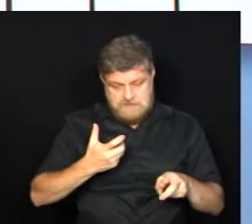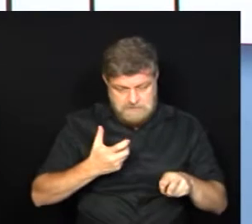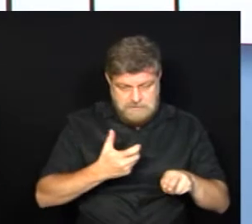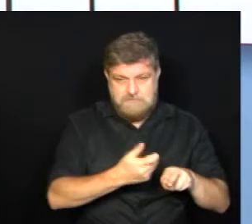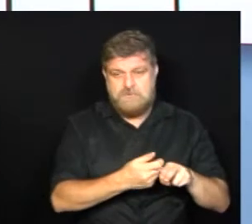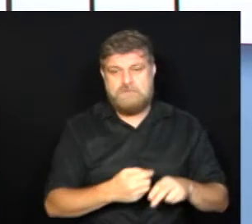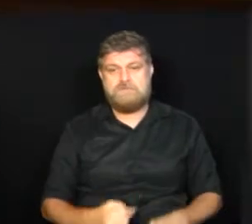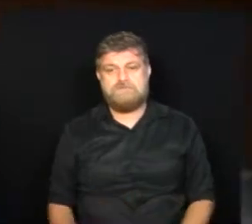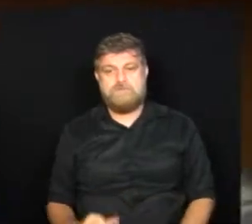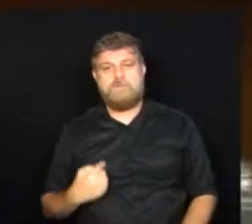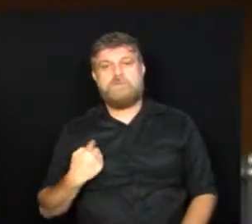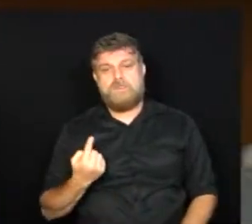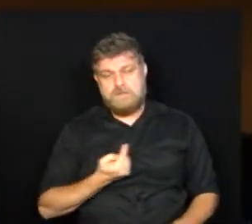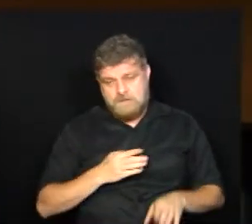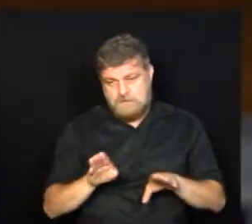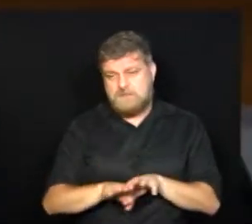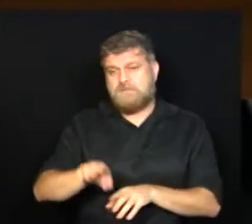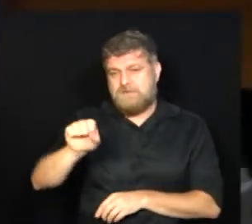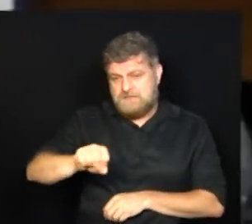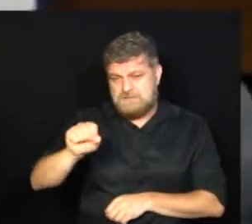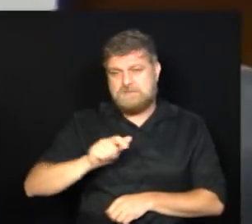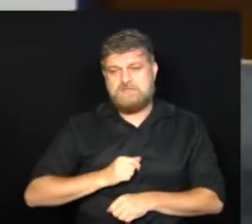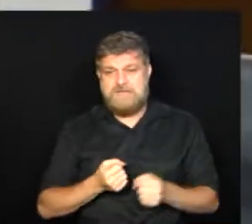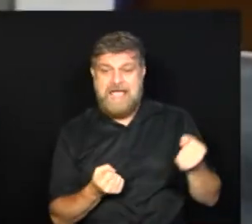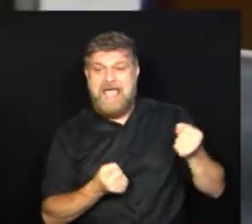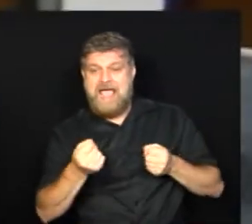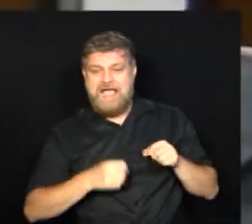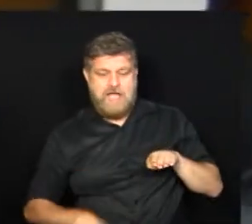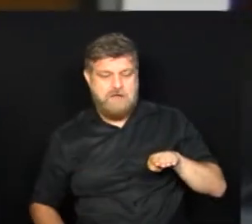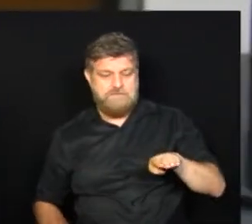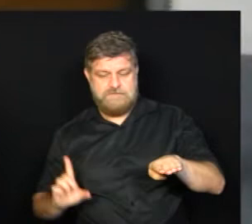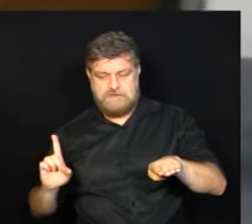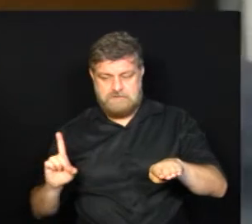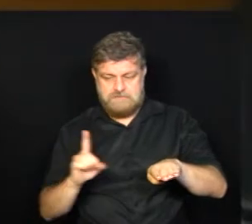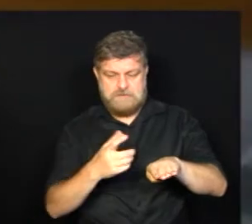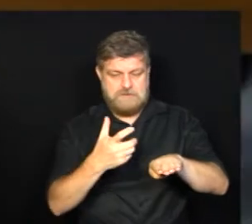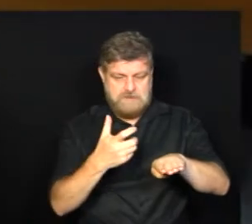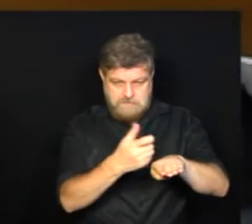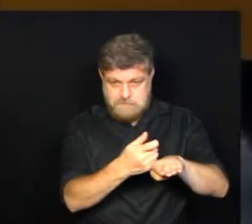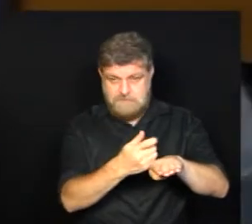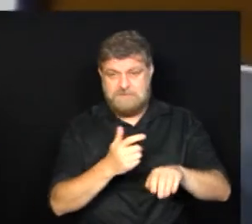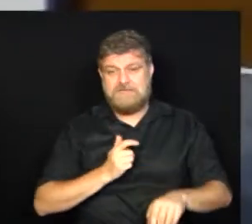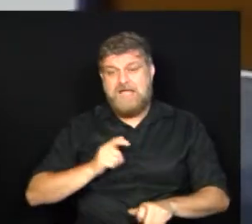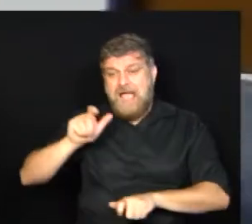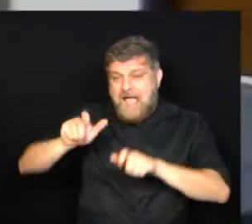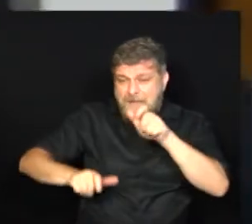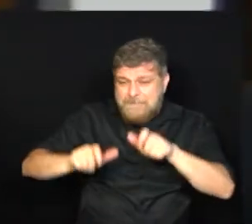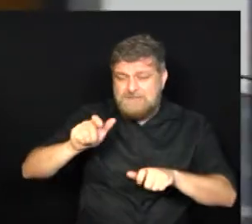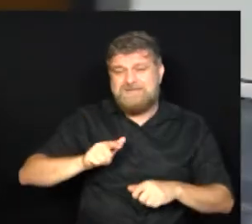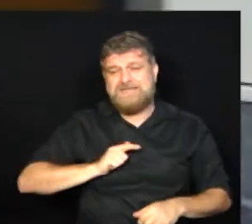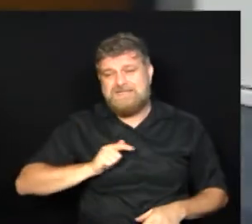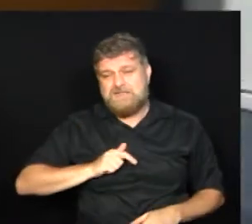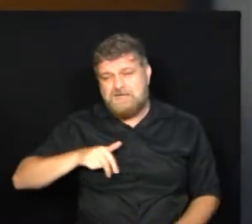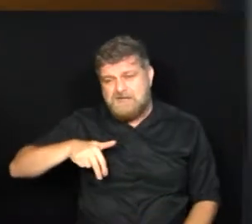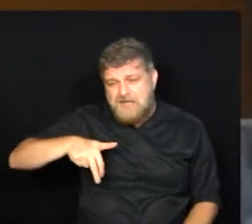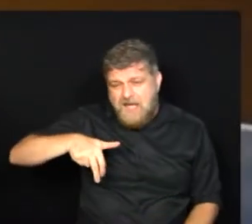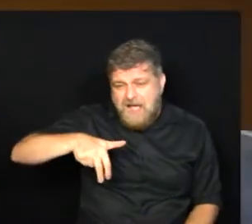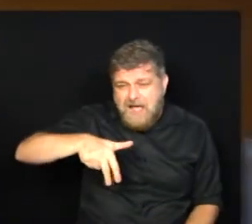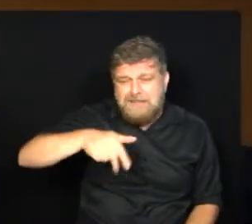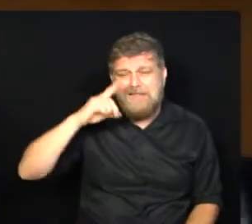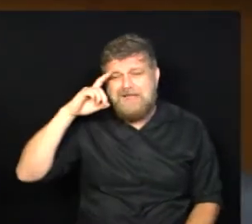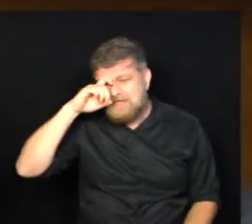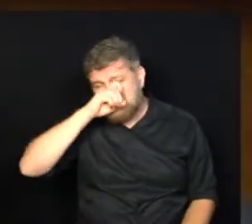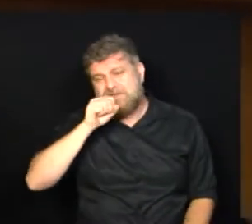A gente pretende sim ter drive-thru, mas em qual situação? Idosos com dificuldade de mobilidade